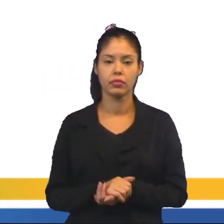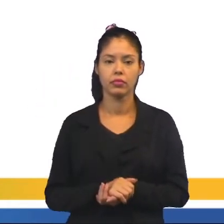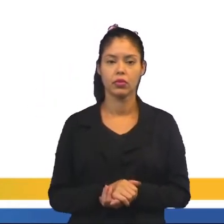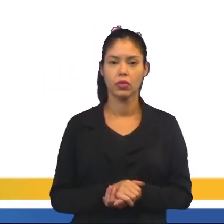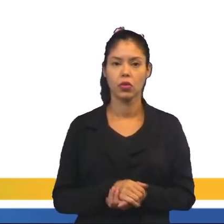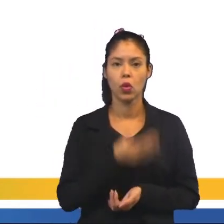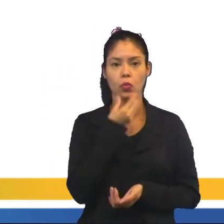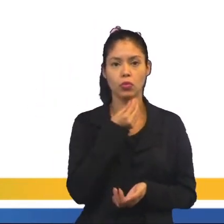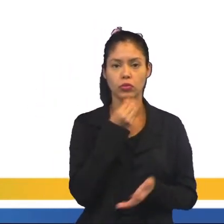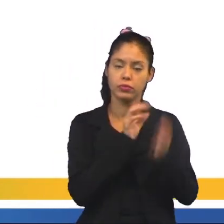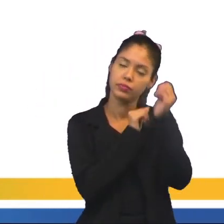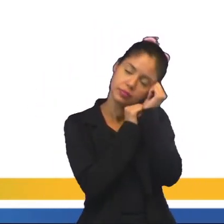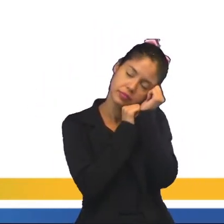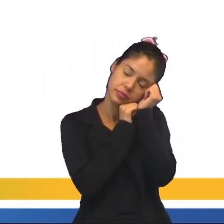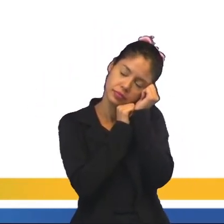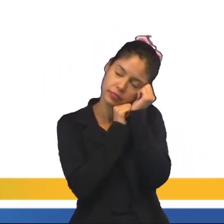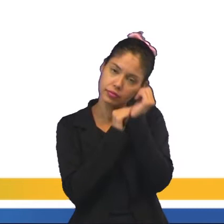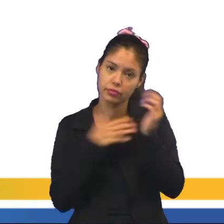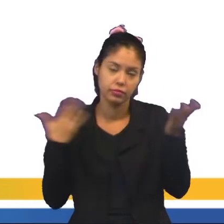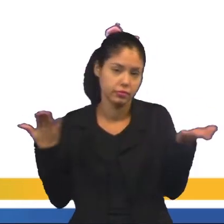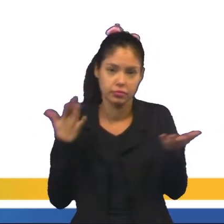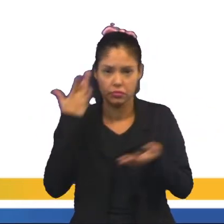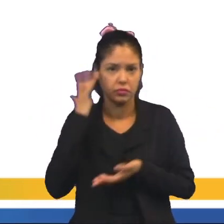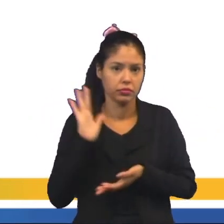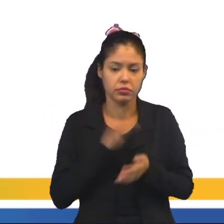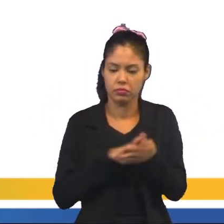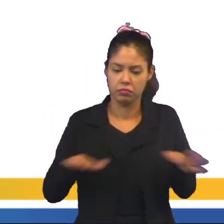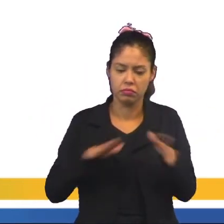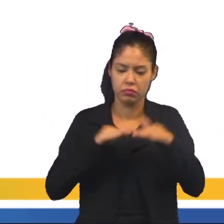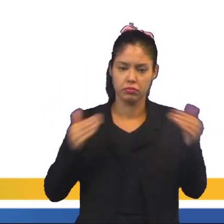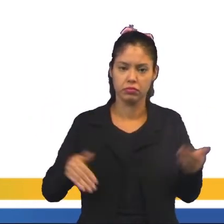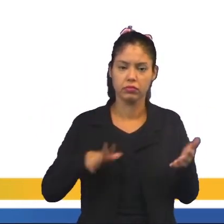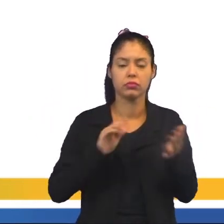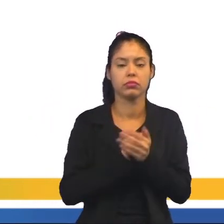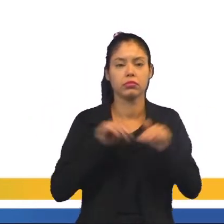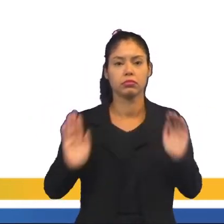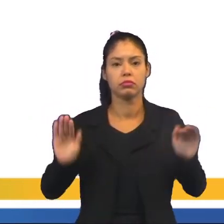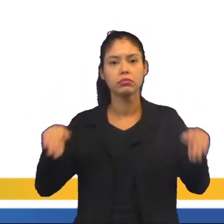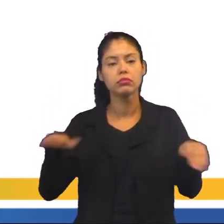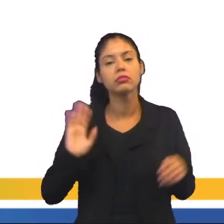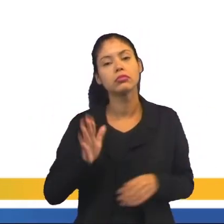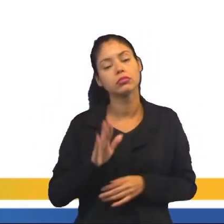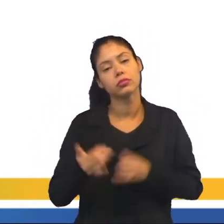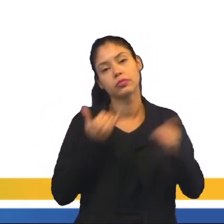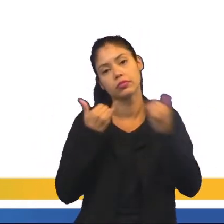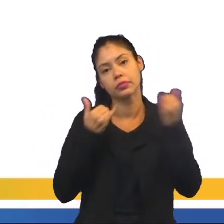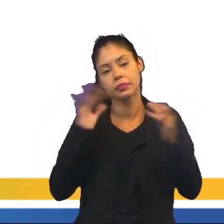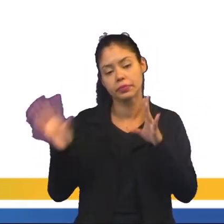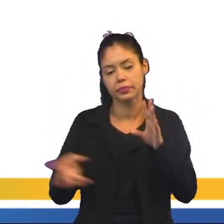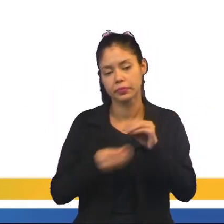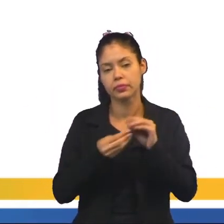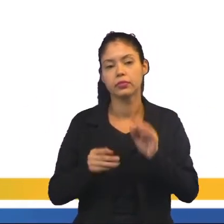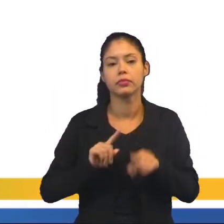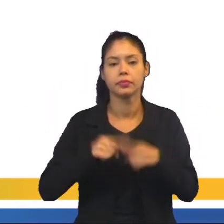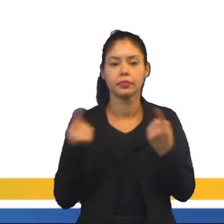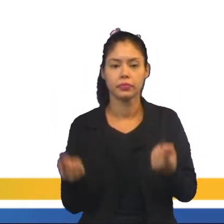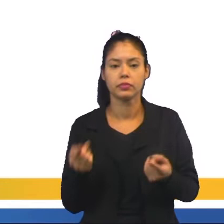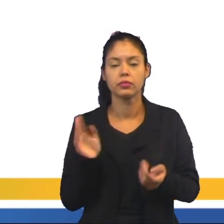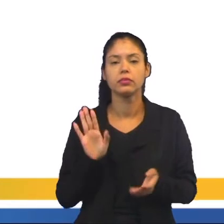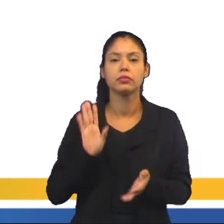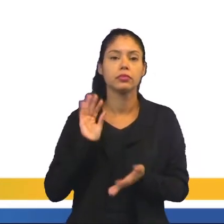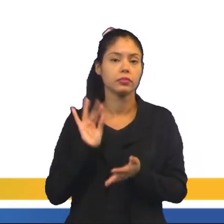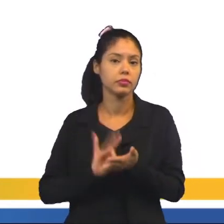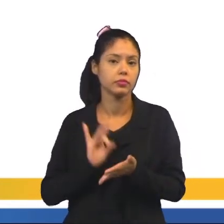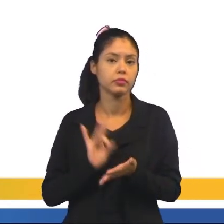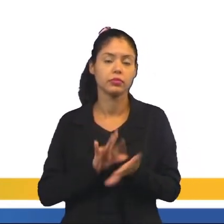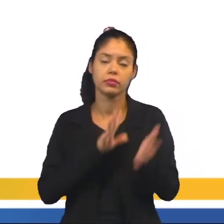menino dorme pronto vai dorme acabou não precisa saber onde ele dorme no chão sai daquela moça no sofá né isso aí já chega uma informação adicional mas